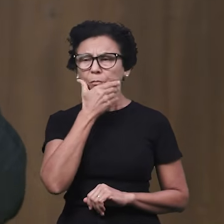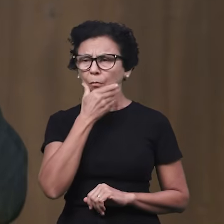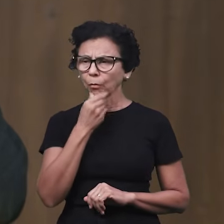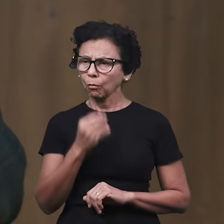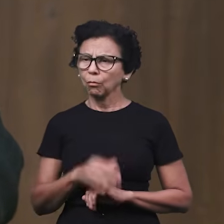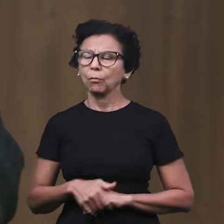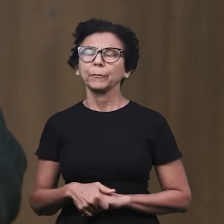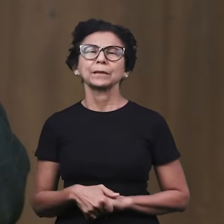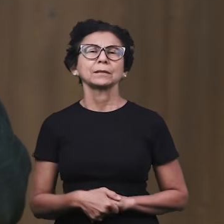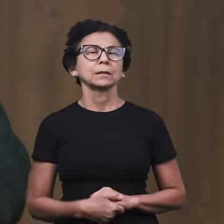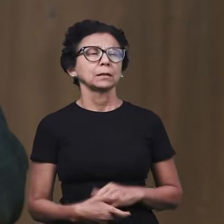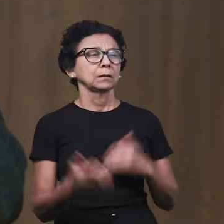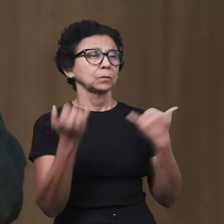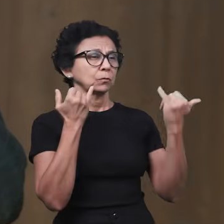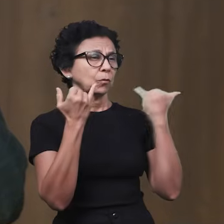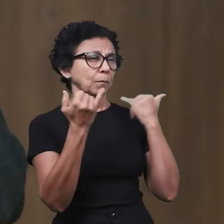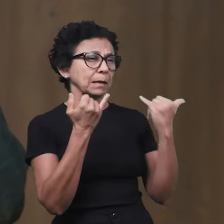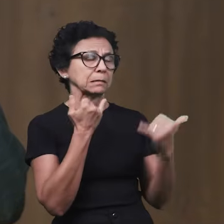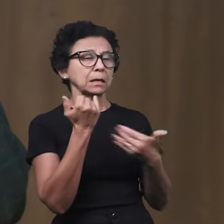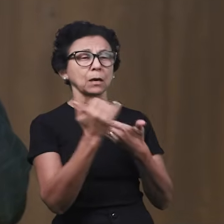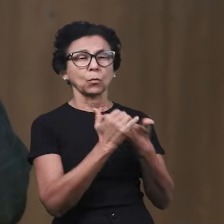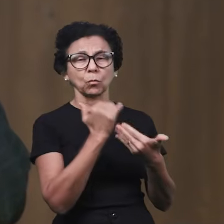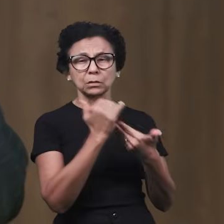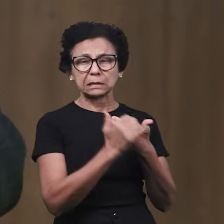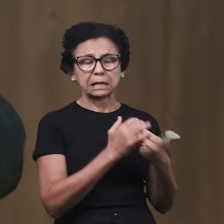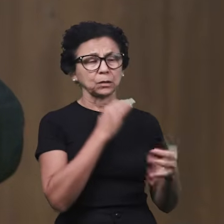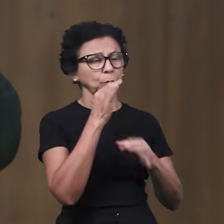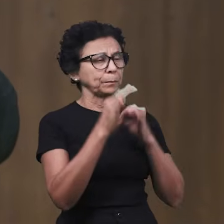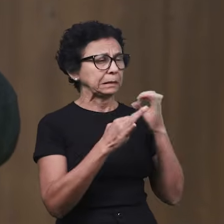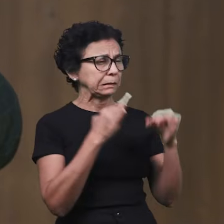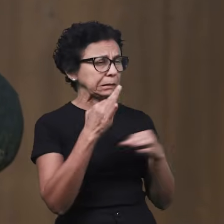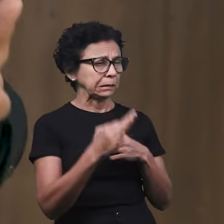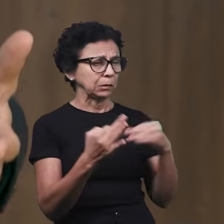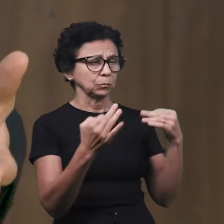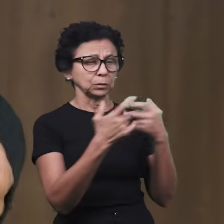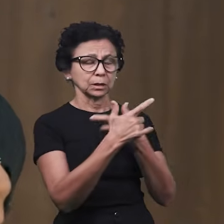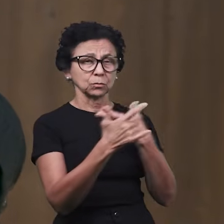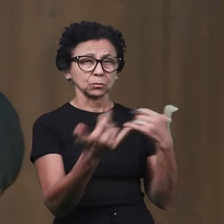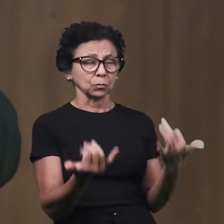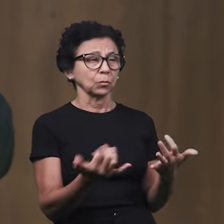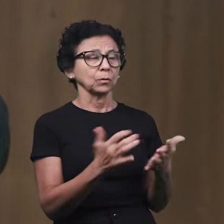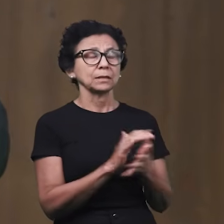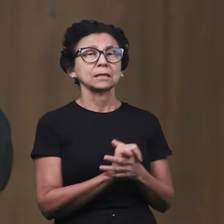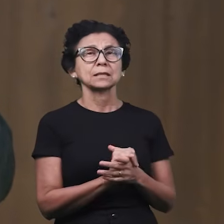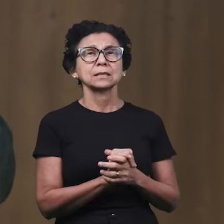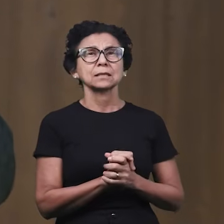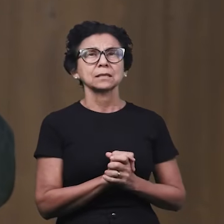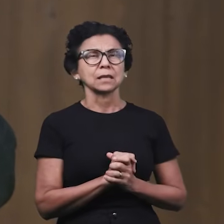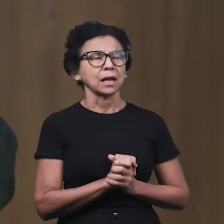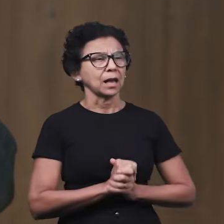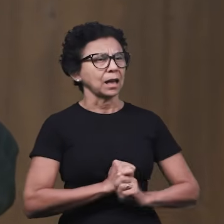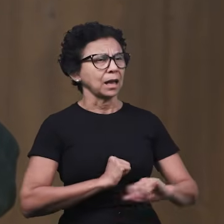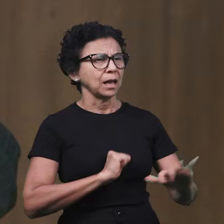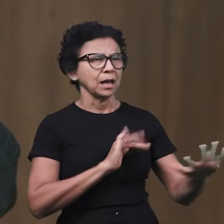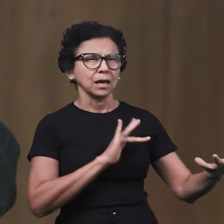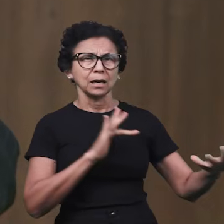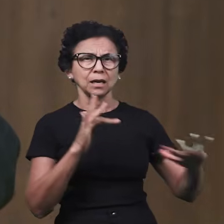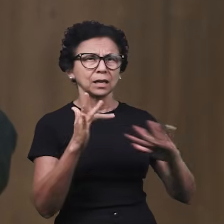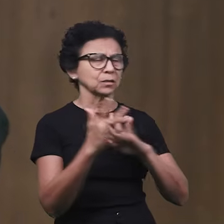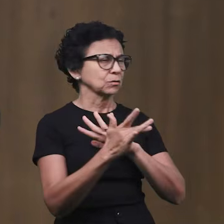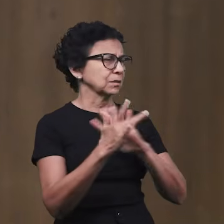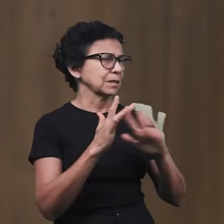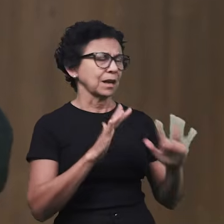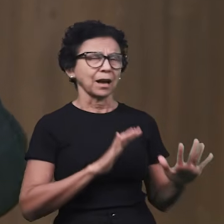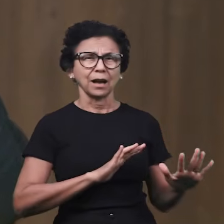ouve muitas vozes pessoais, presenciais, até vozes de canais de comunicação, de